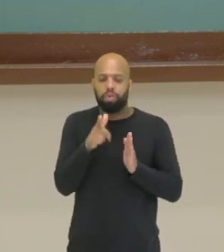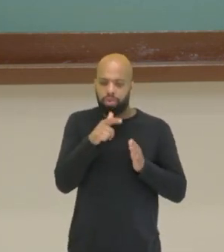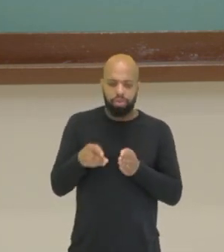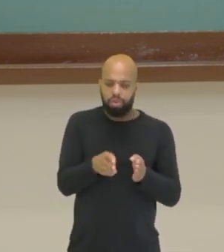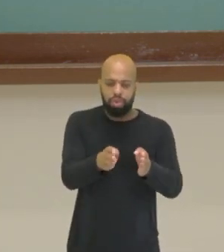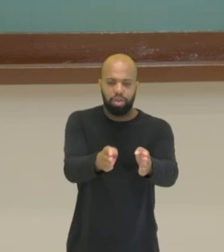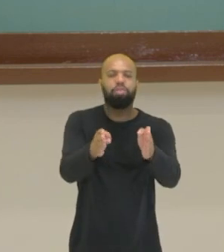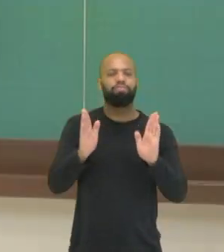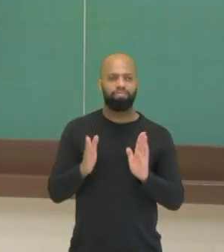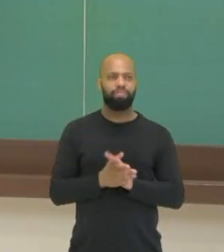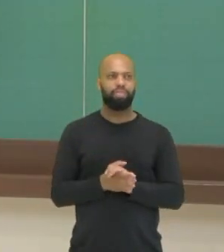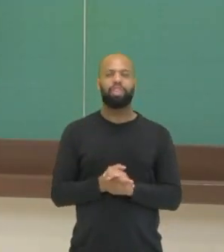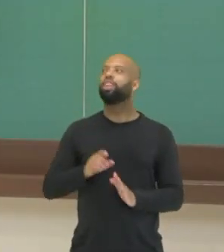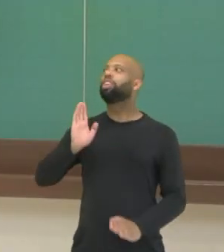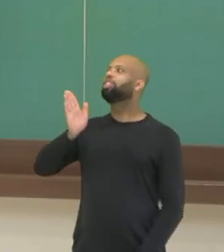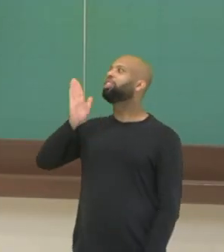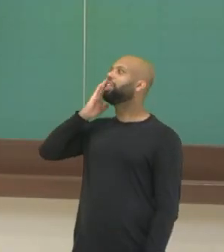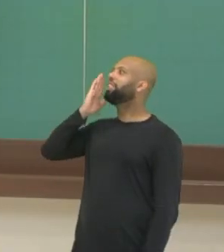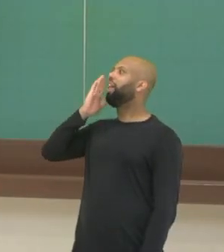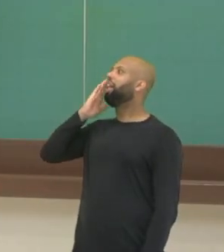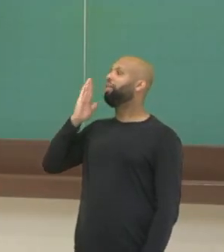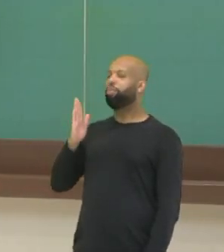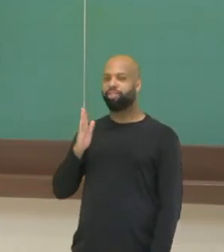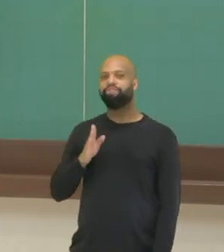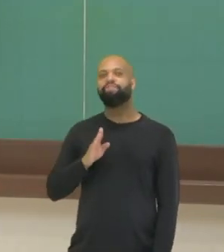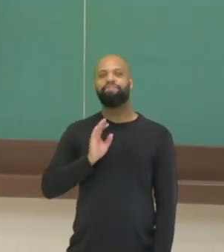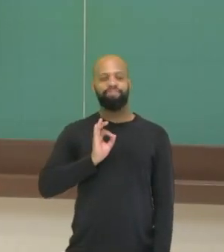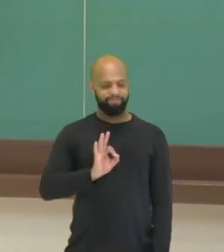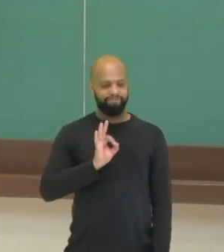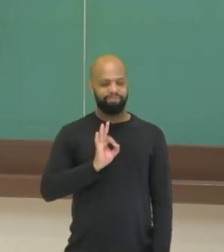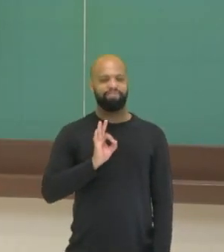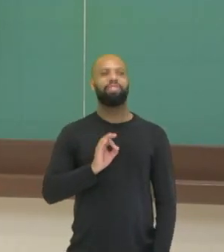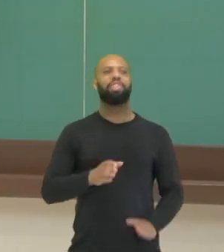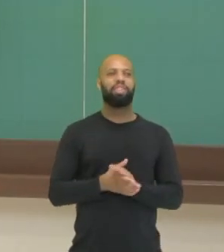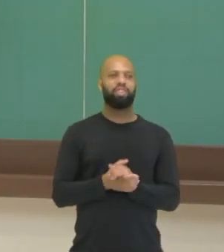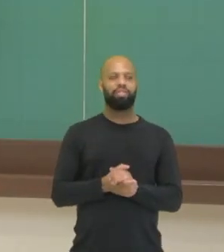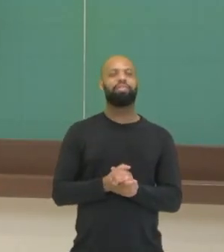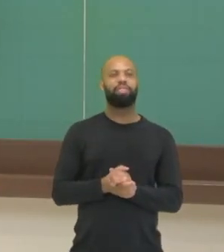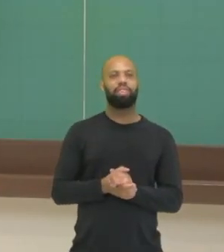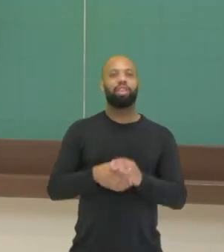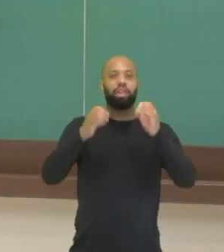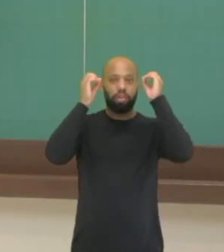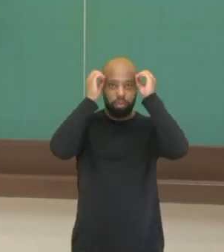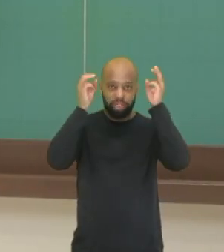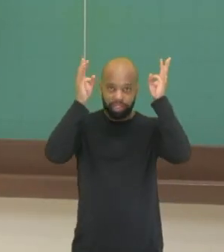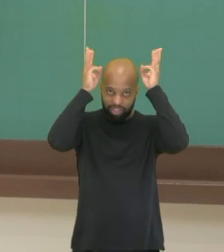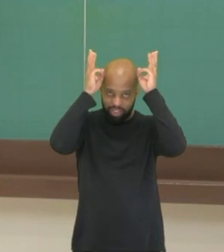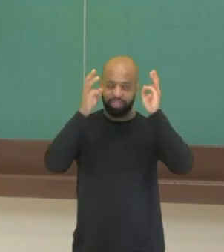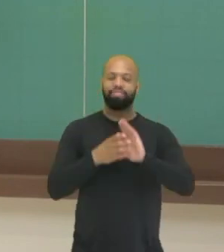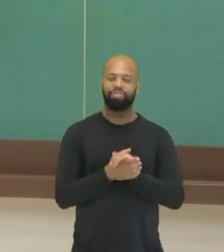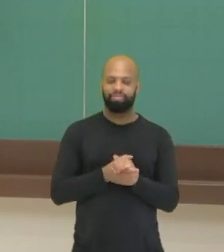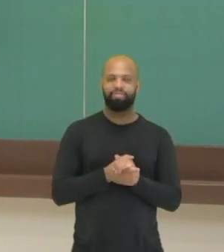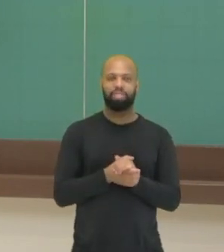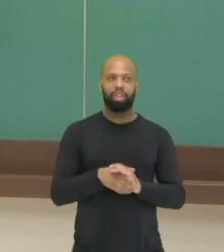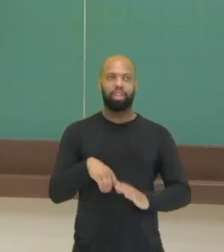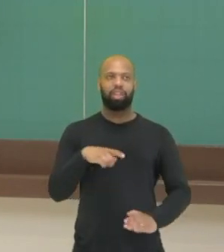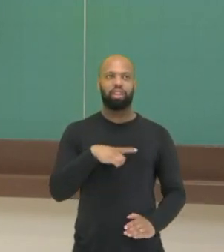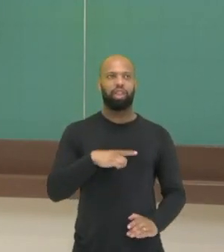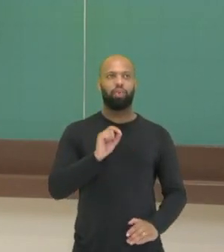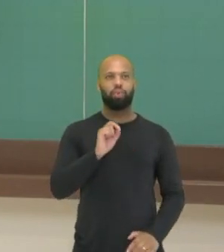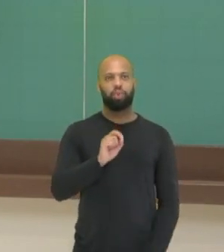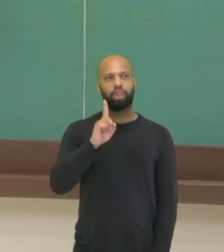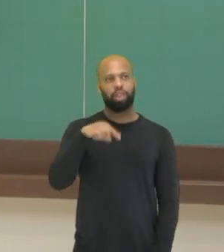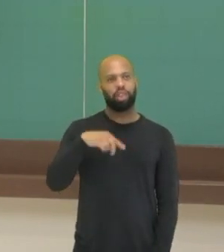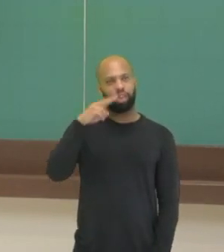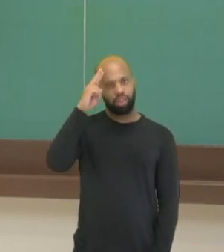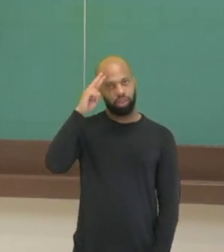recado? Já sei, já sei. Ah, muito bem, galerinha. Pô, Moisés, não somente Moisés. Nós chamamos na história do